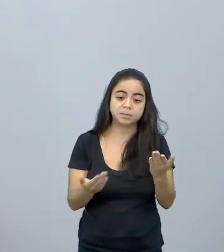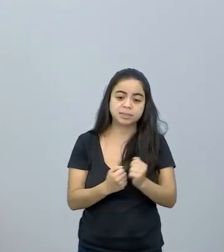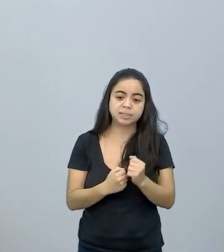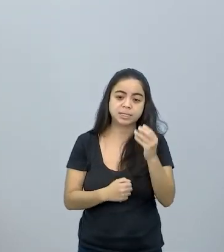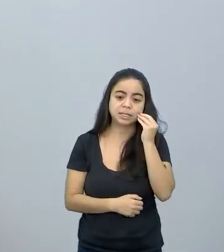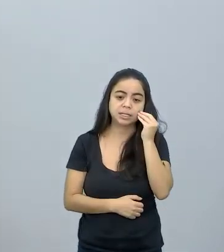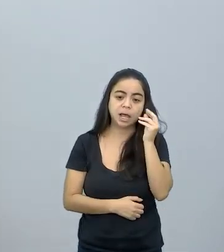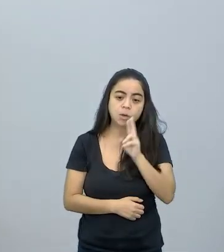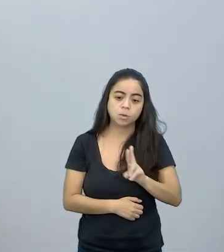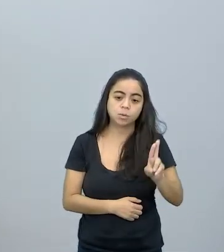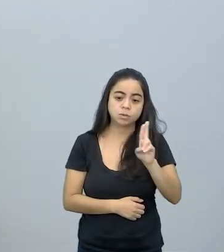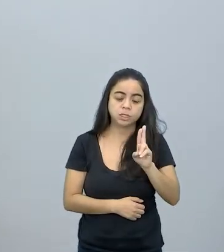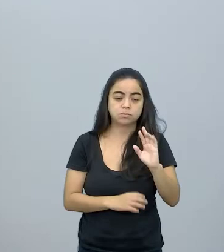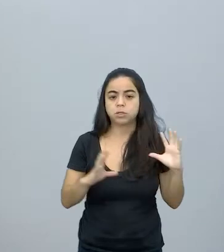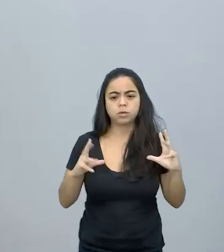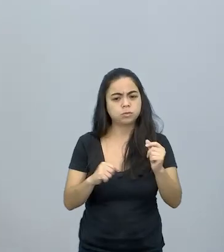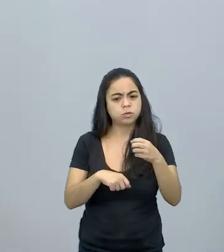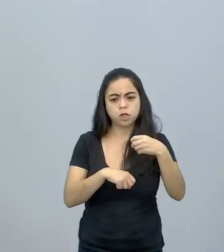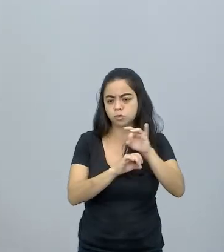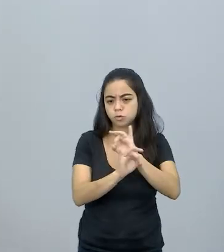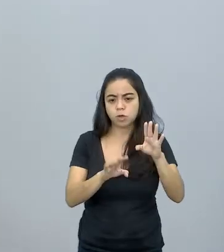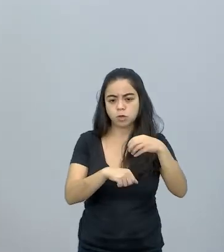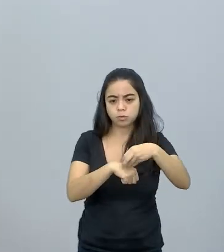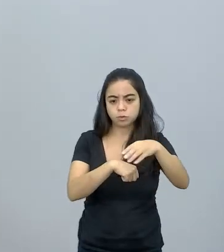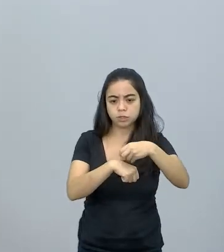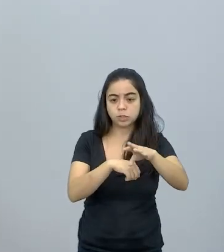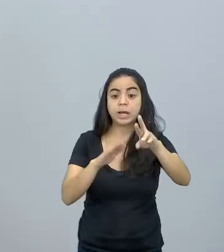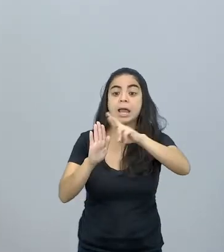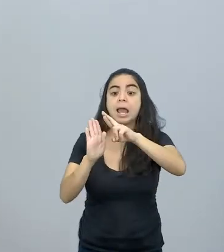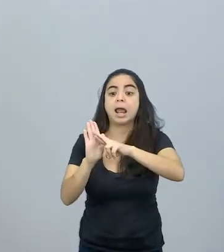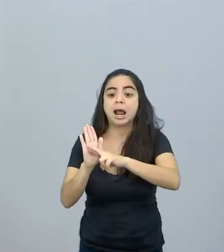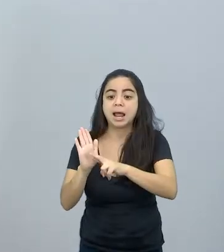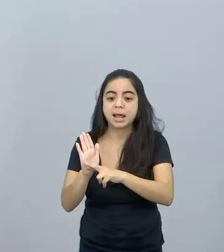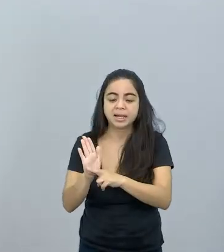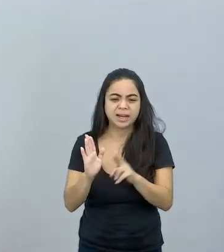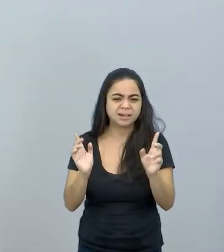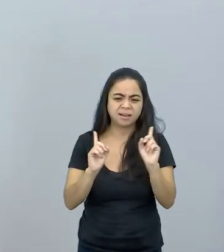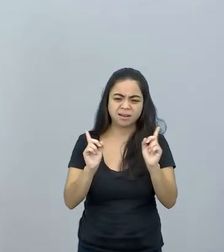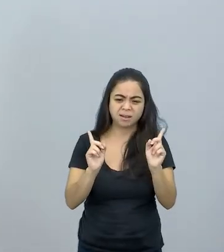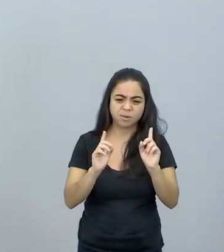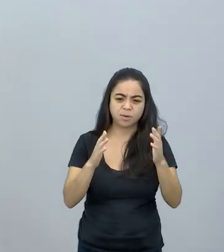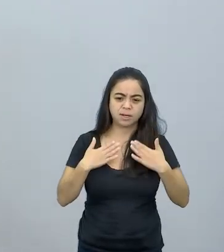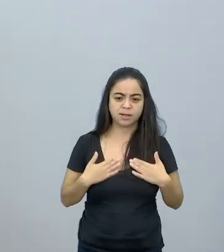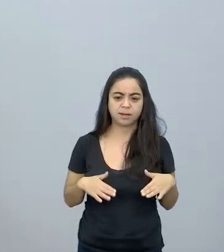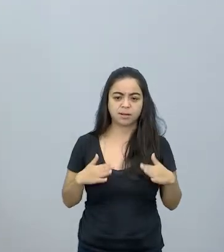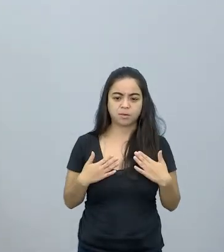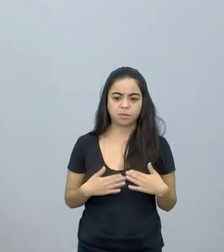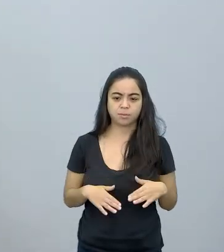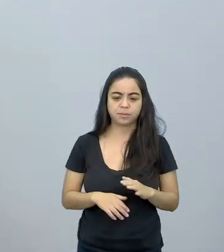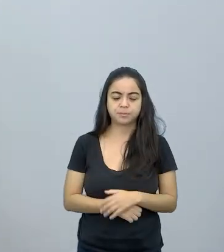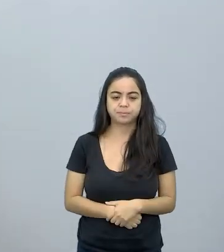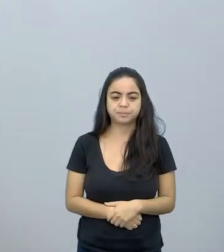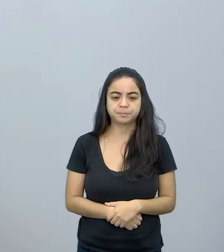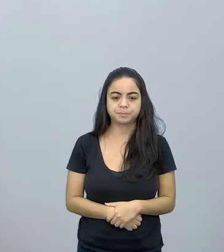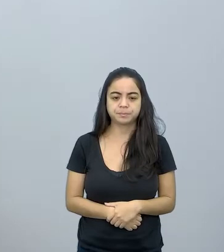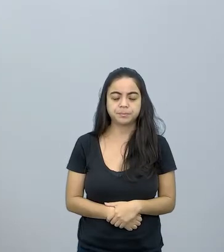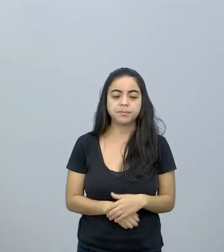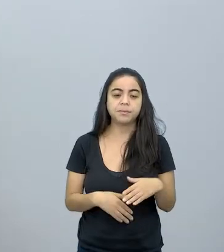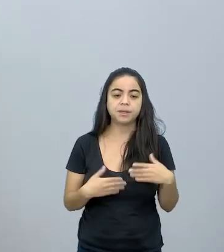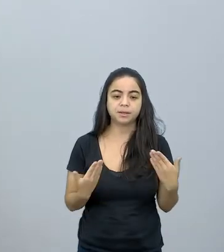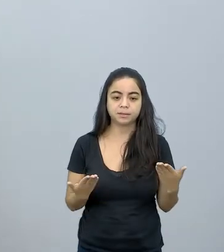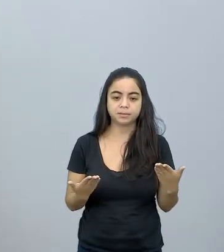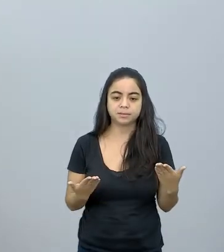né? Tudo isso é sugestão, tá? Não é regra, não estou mandando ninguém fazer isso, pelo amor de Deus. Então,